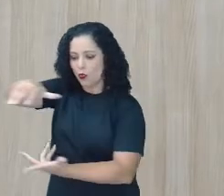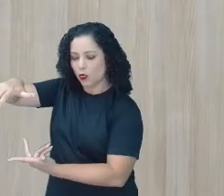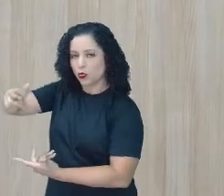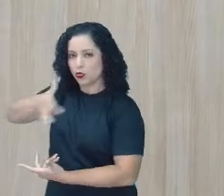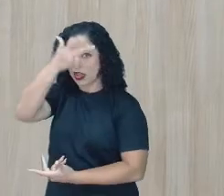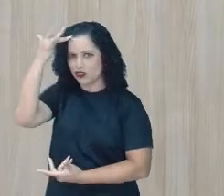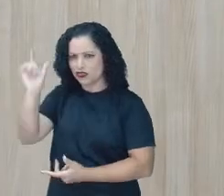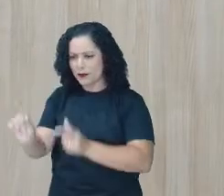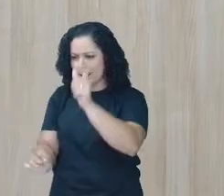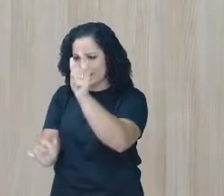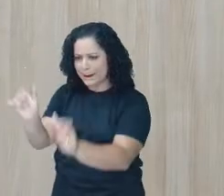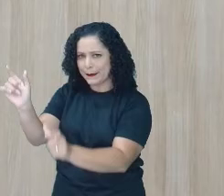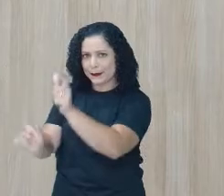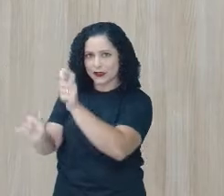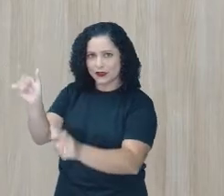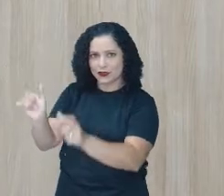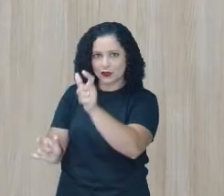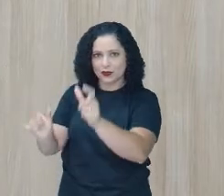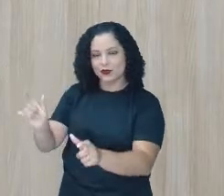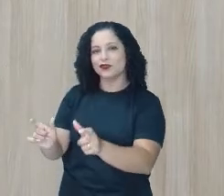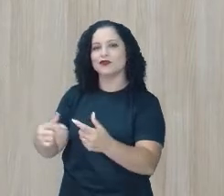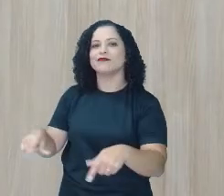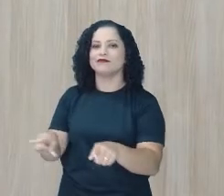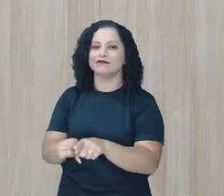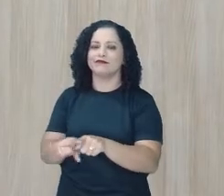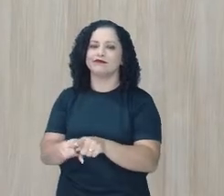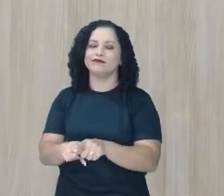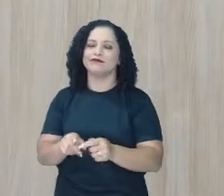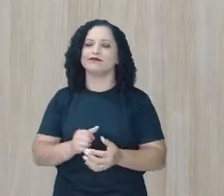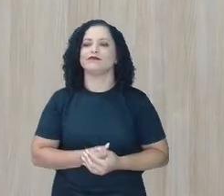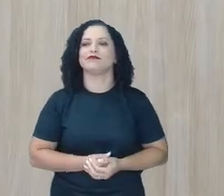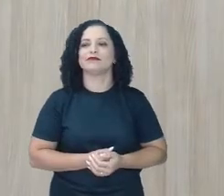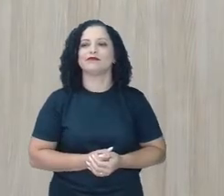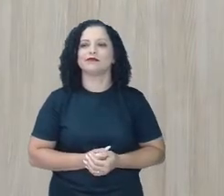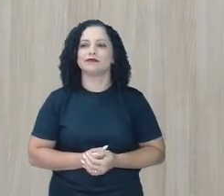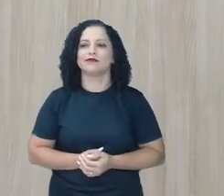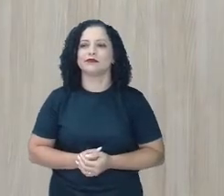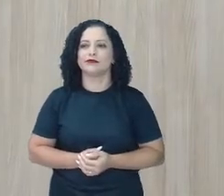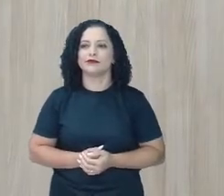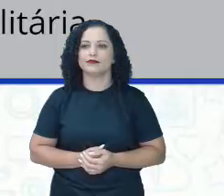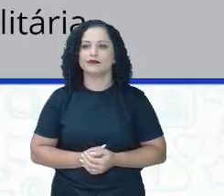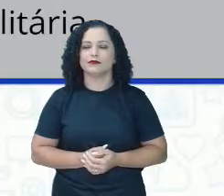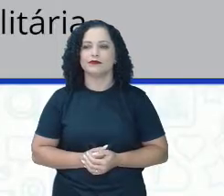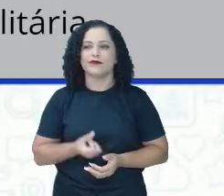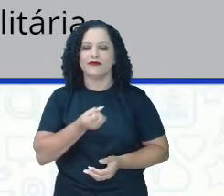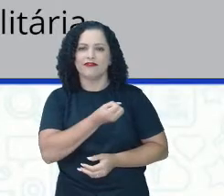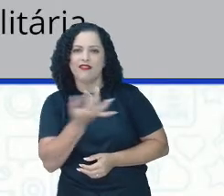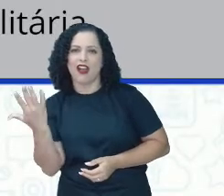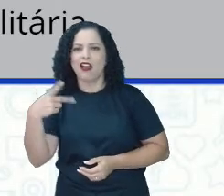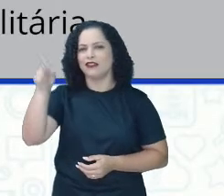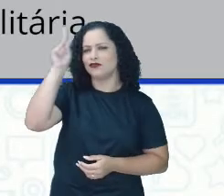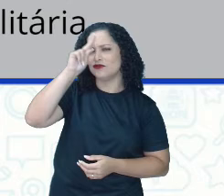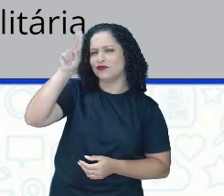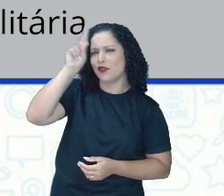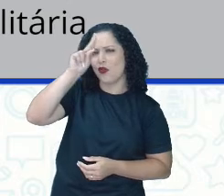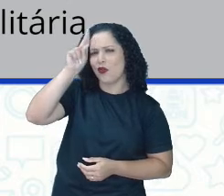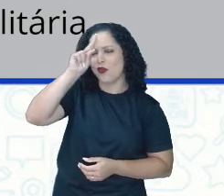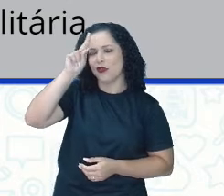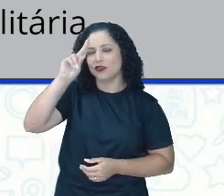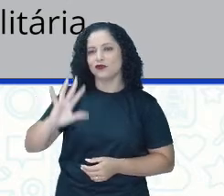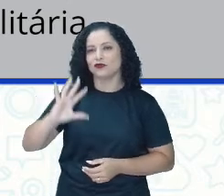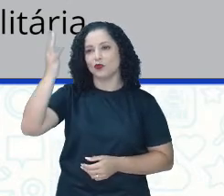a humanidade, mas também os próprios robozinhos. Muitas dessas histórias acabam acontecendo em